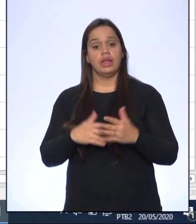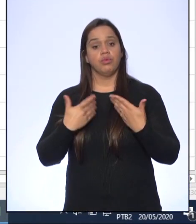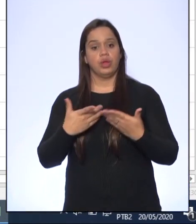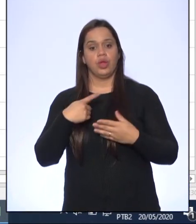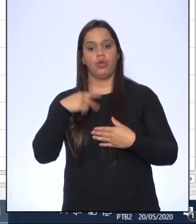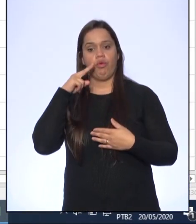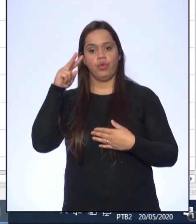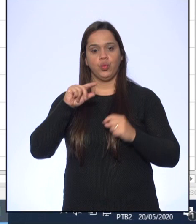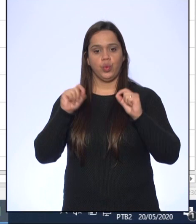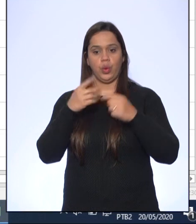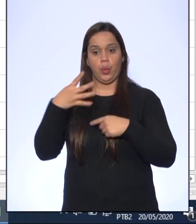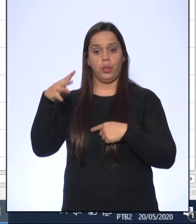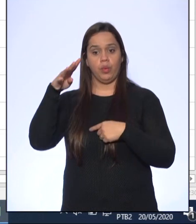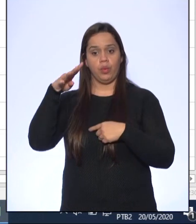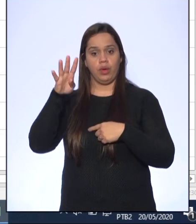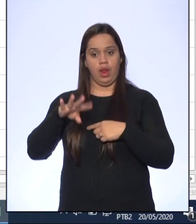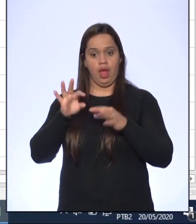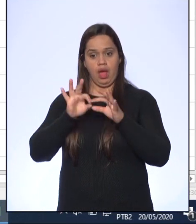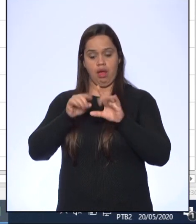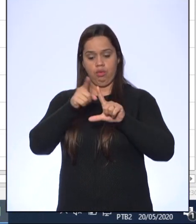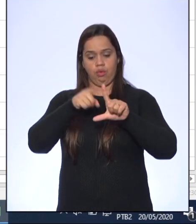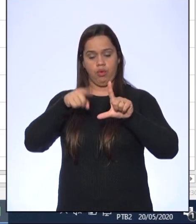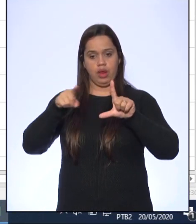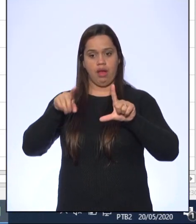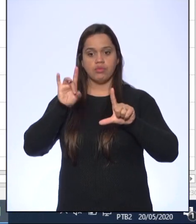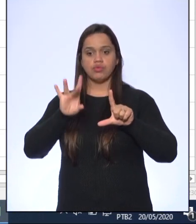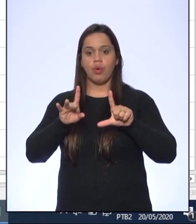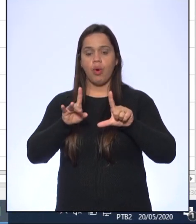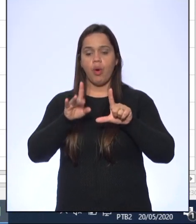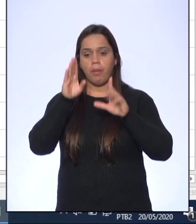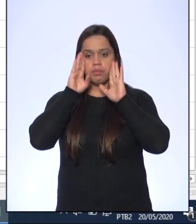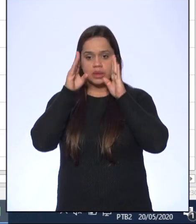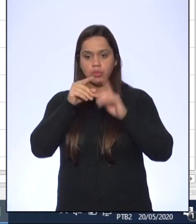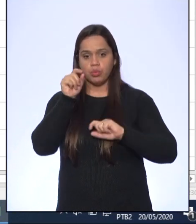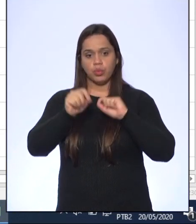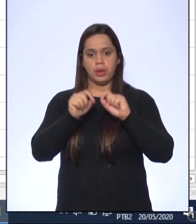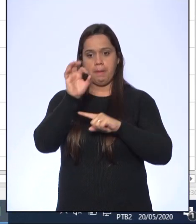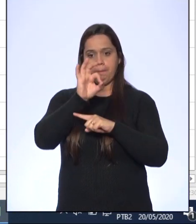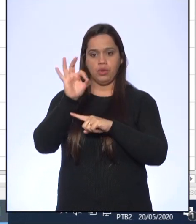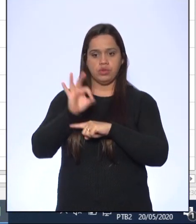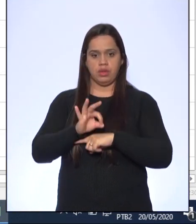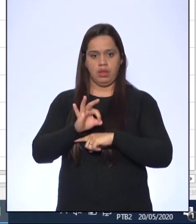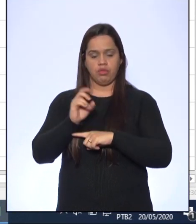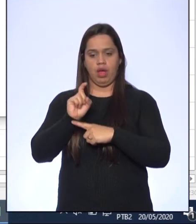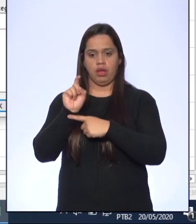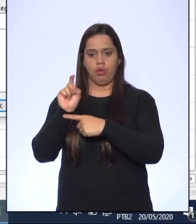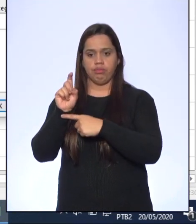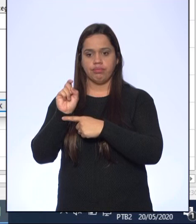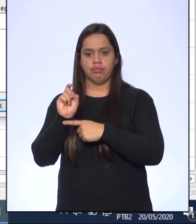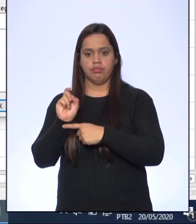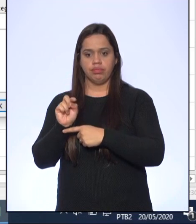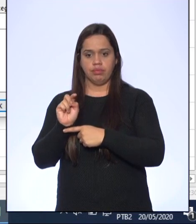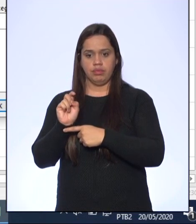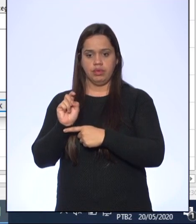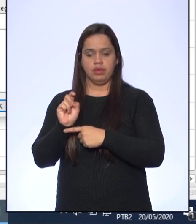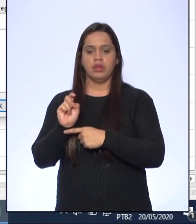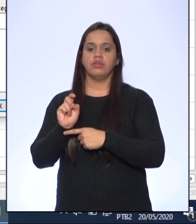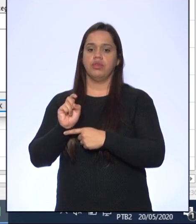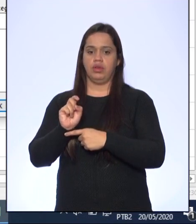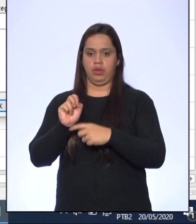gráfico aí, para porcentagem. Então, eu quero esses dois termos. Eu vou lá e seleciono. Olha que legal, ele